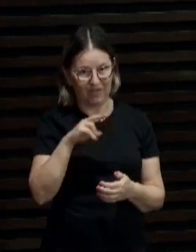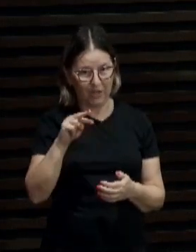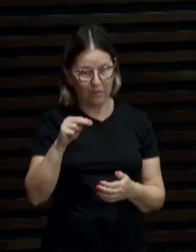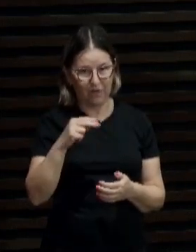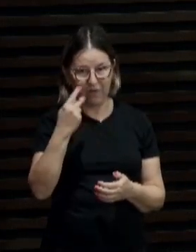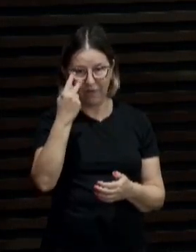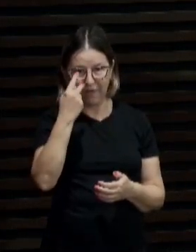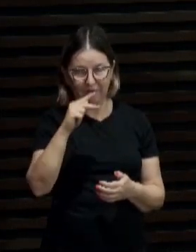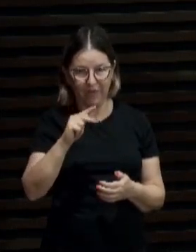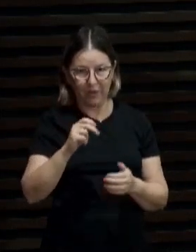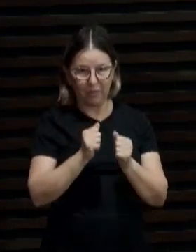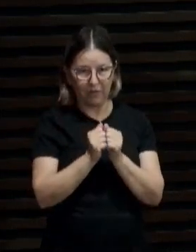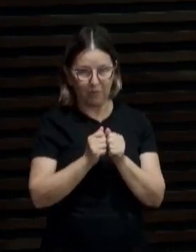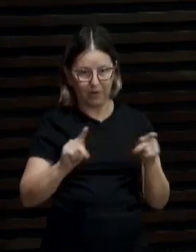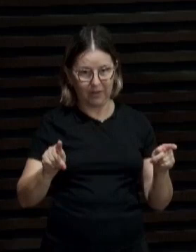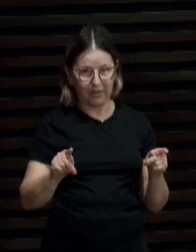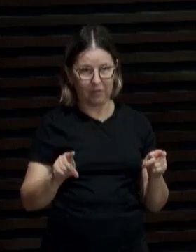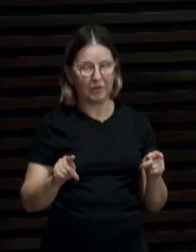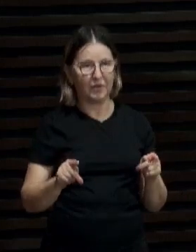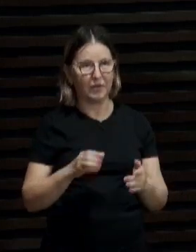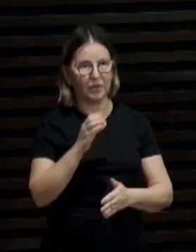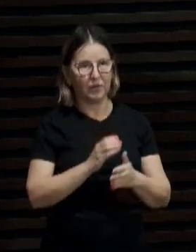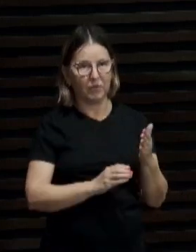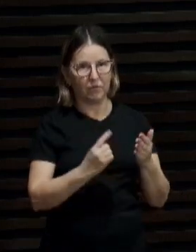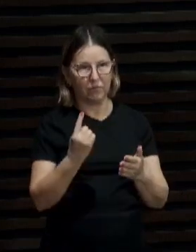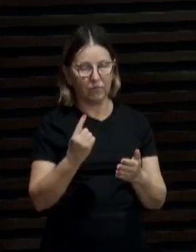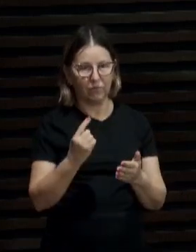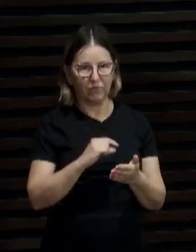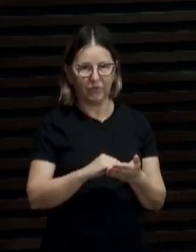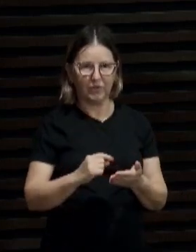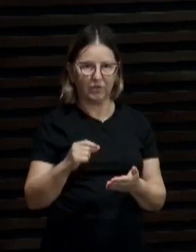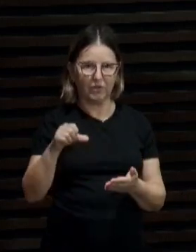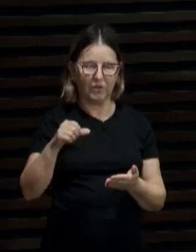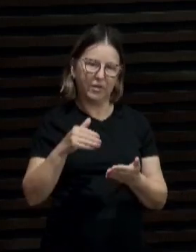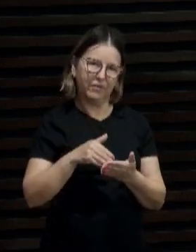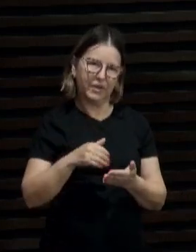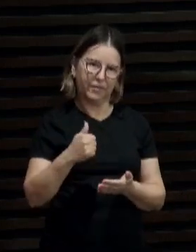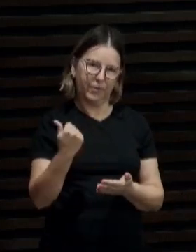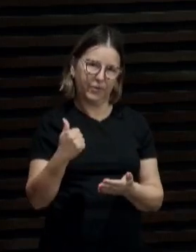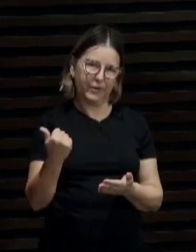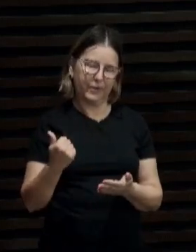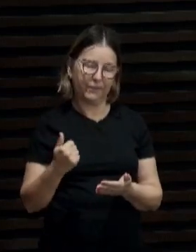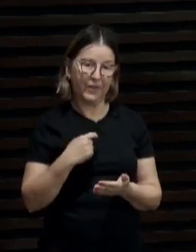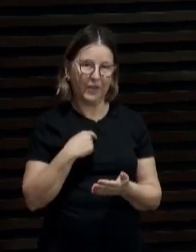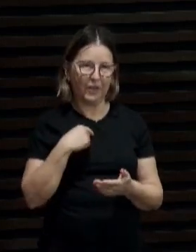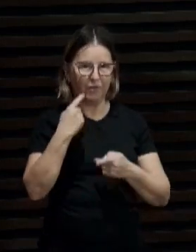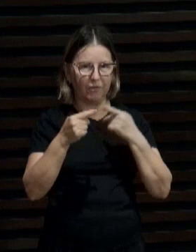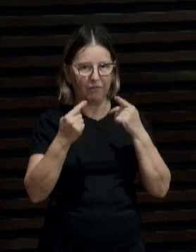a 11. Não está no boletim, estou fazendo apenas um prelúdio, né, acerca do que será